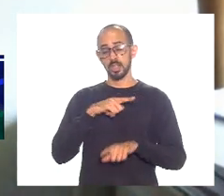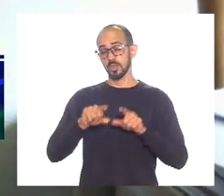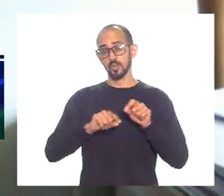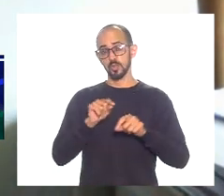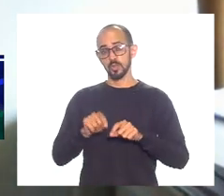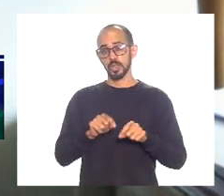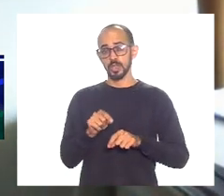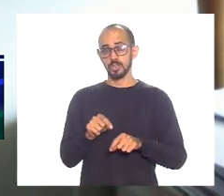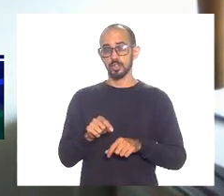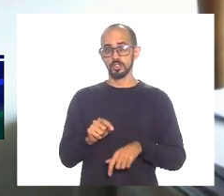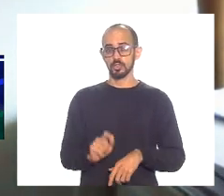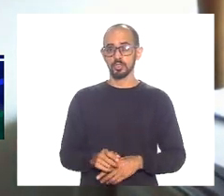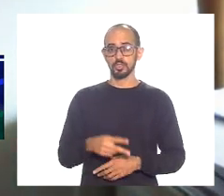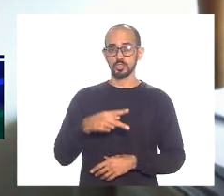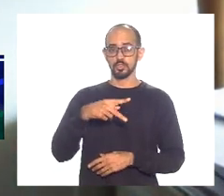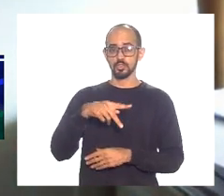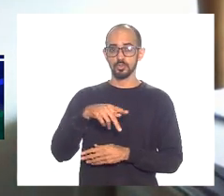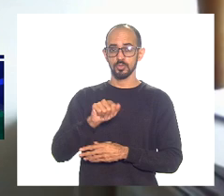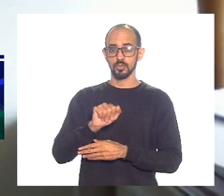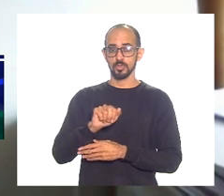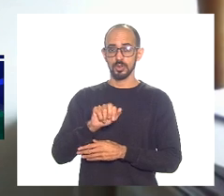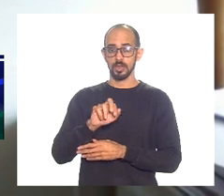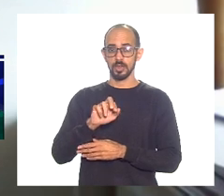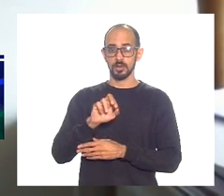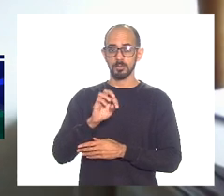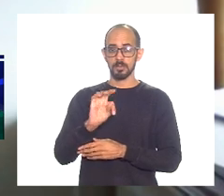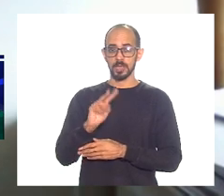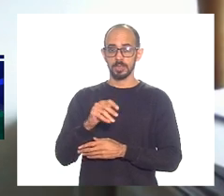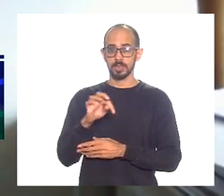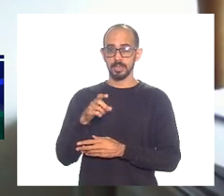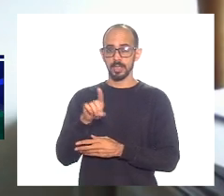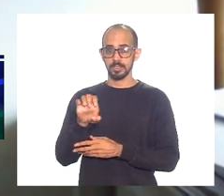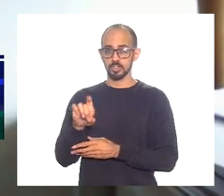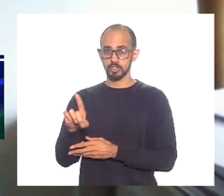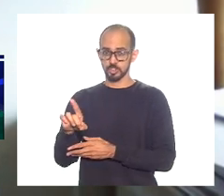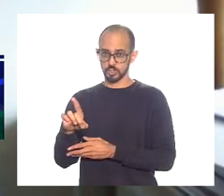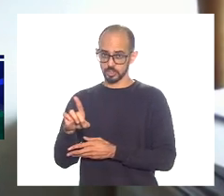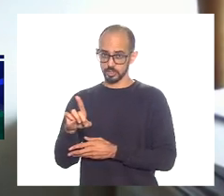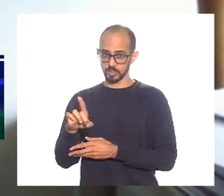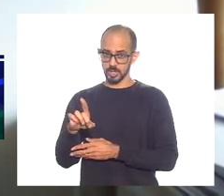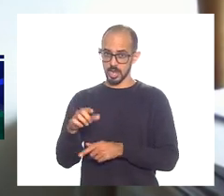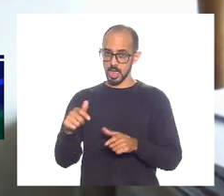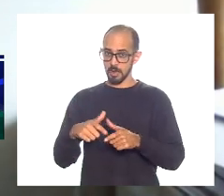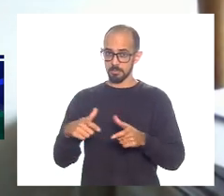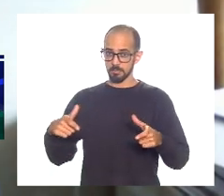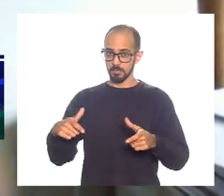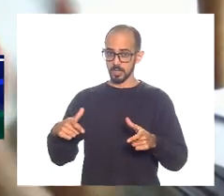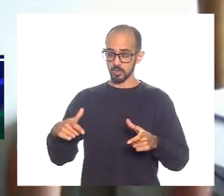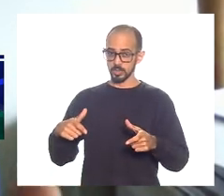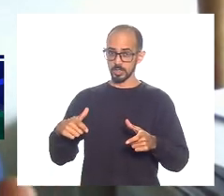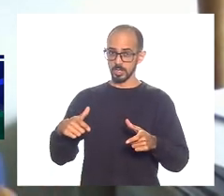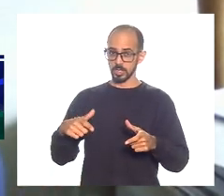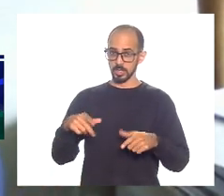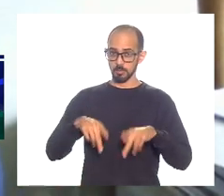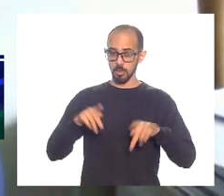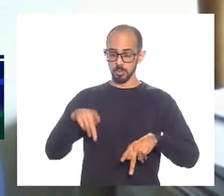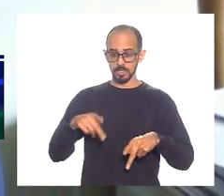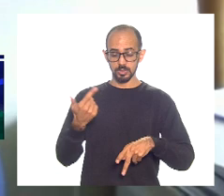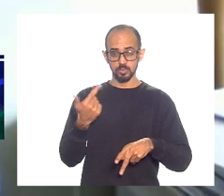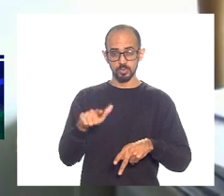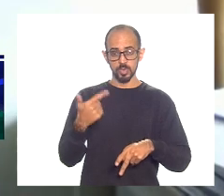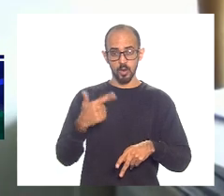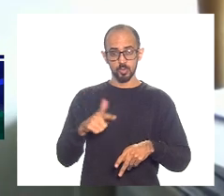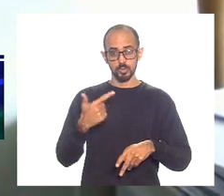apartheid. Nós temos hoje a grande imensa maioria da população sem renda.